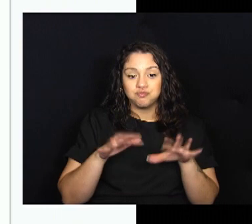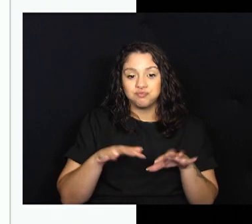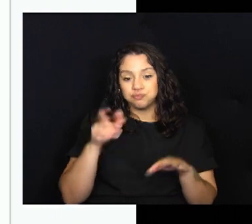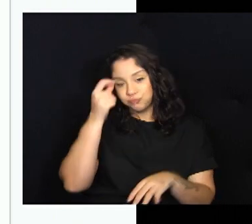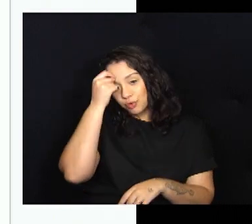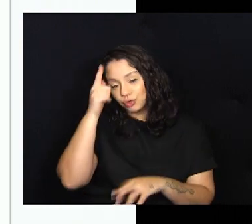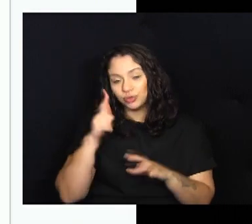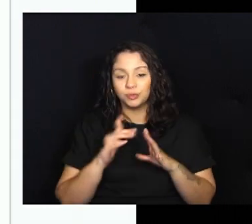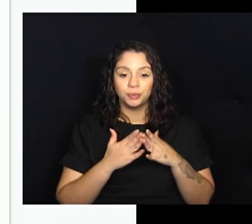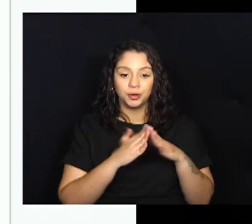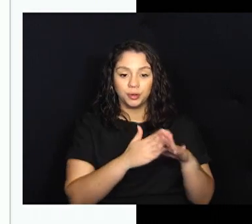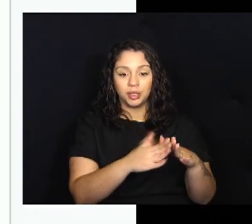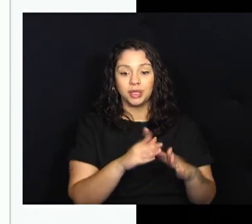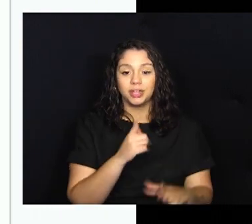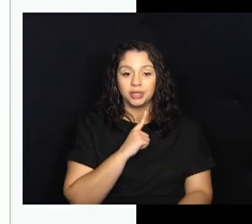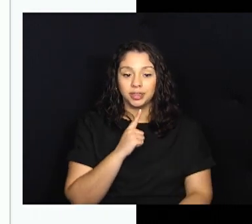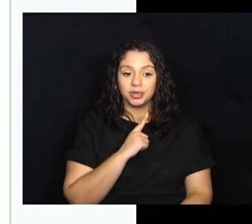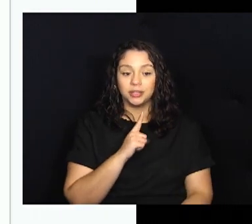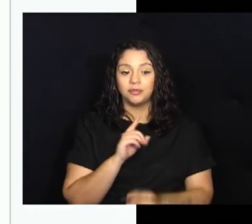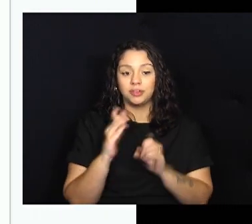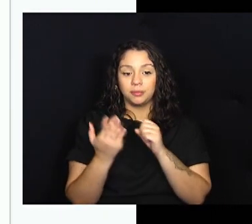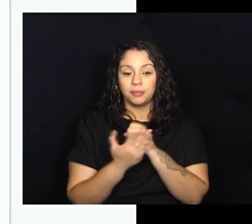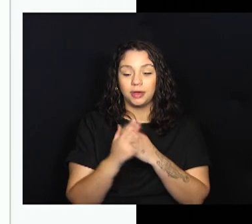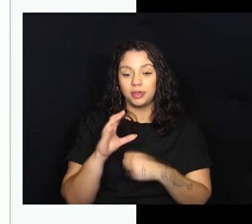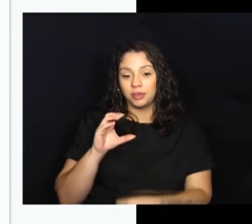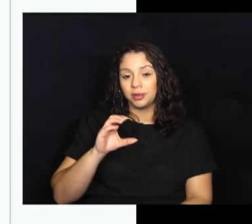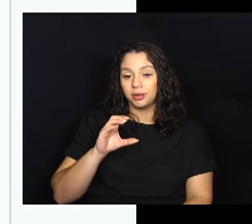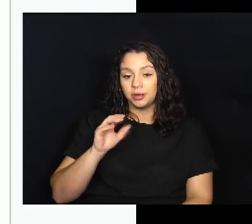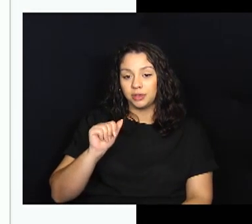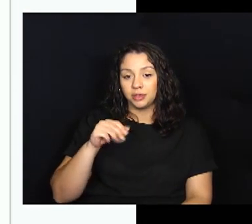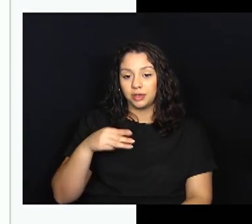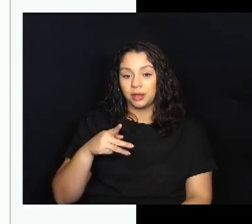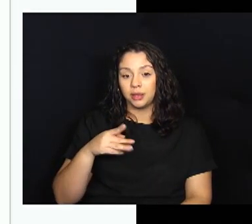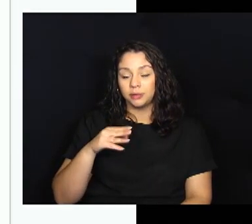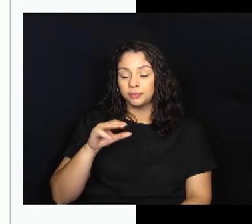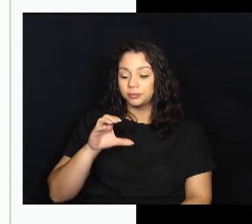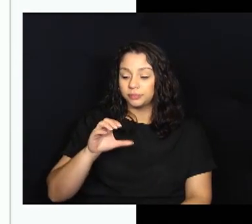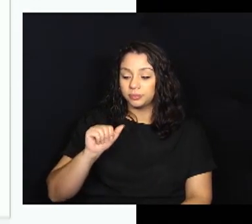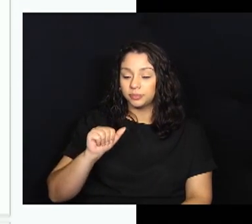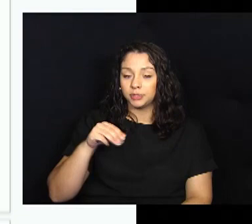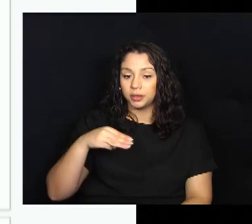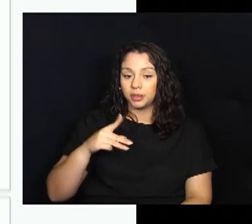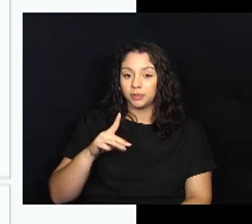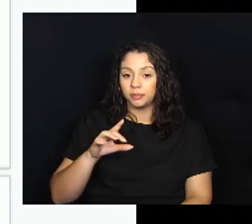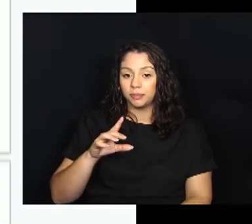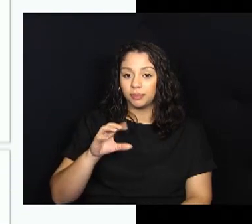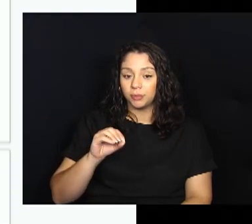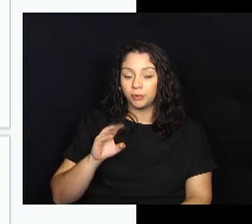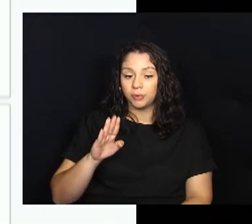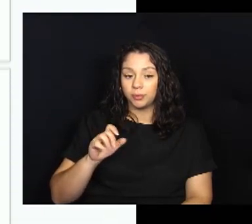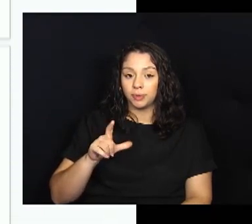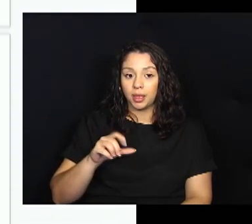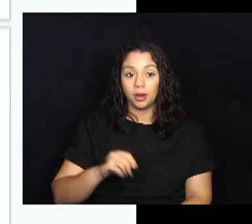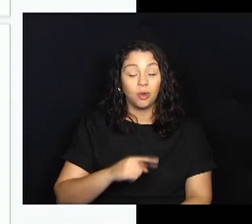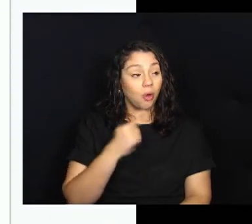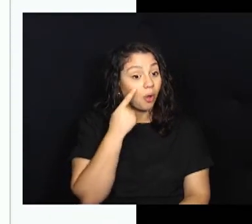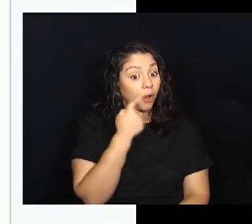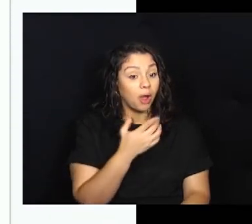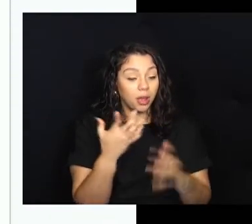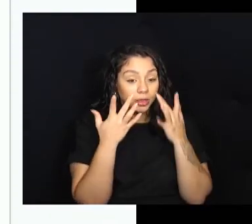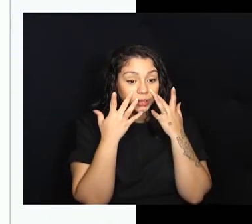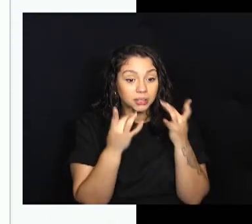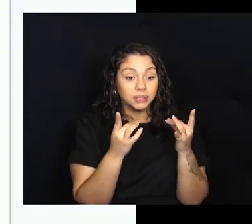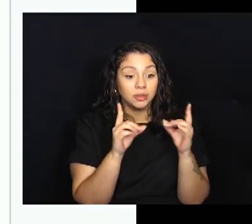que vai acontecer lá no Jardim Campo Belo, ou seja, entra lá no site da Prefeitura. Me chamou a atenção aqui